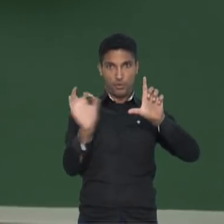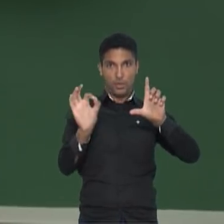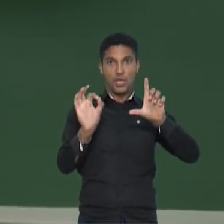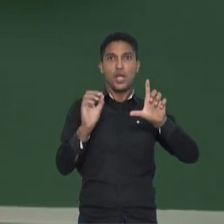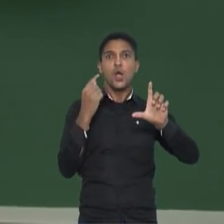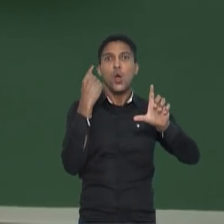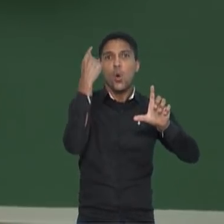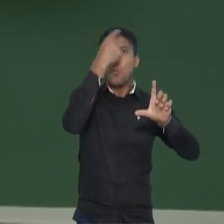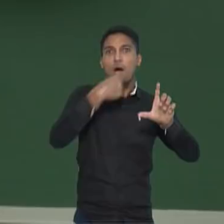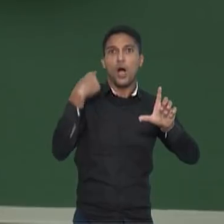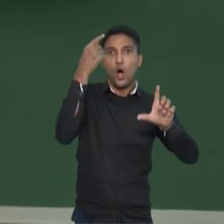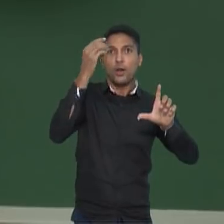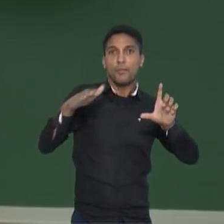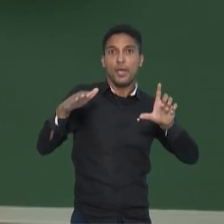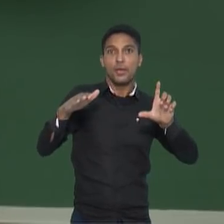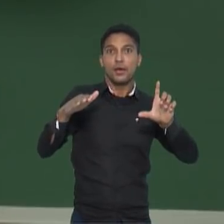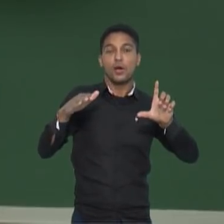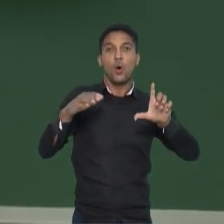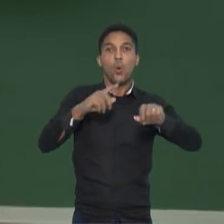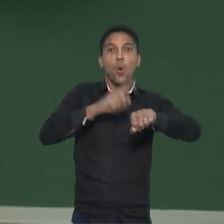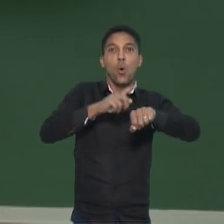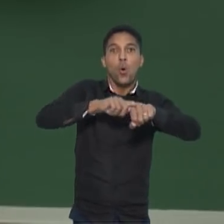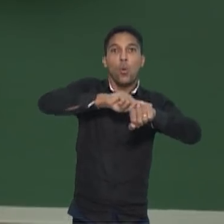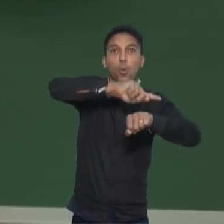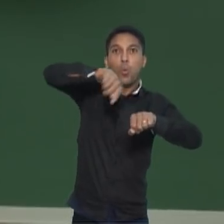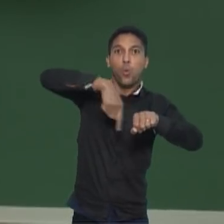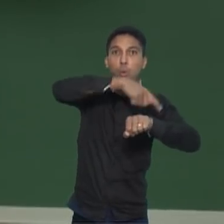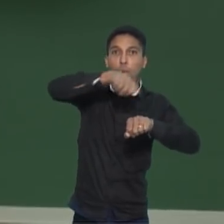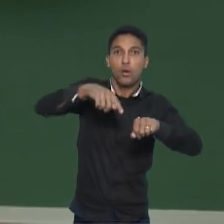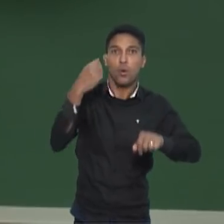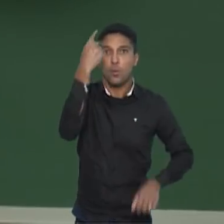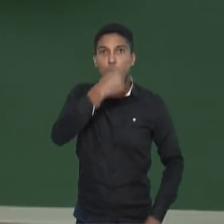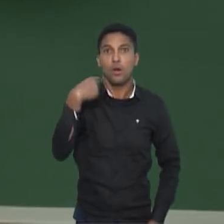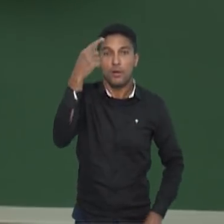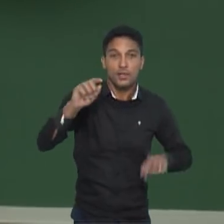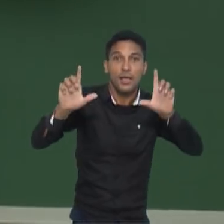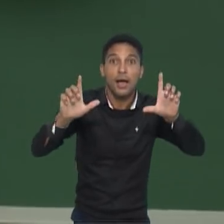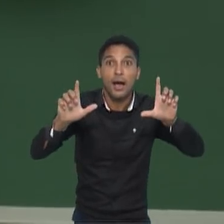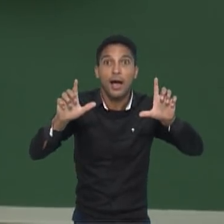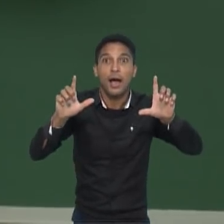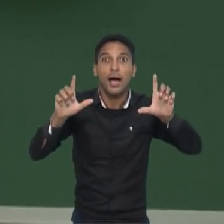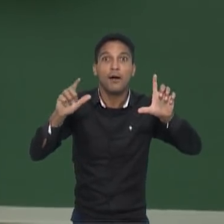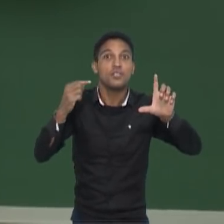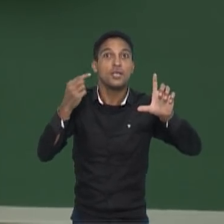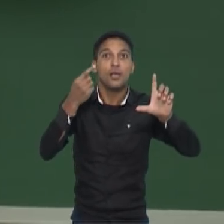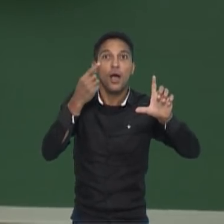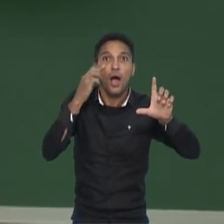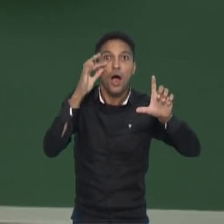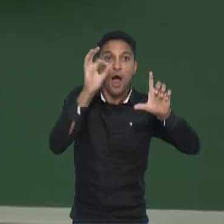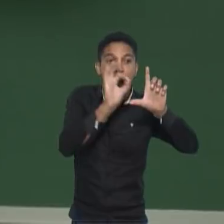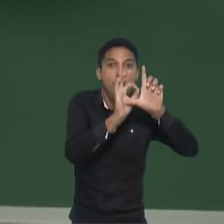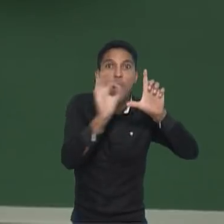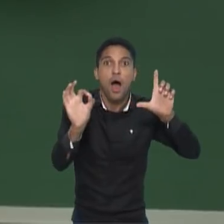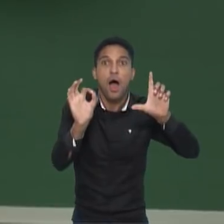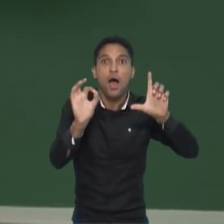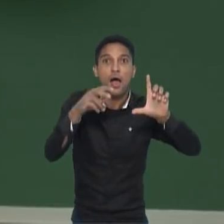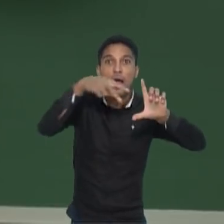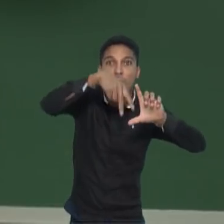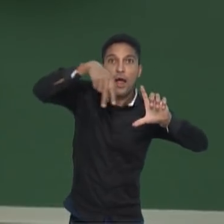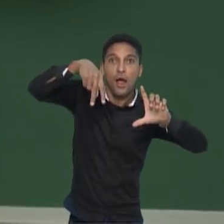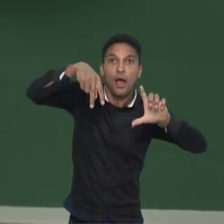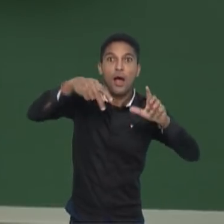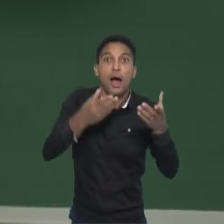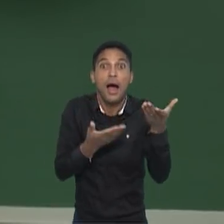nesse tempo. A tua relação com aqueles personagens, com aquele ambiente, termina nesse tempo. Já numa produção que tem